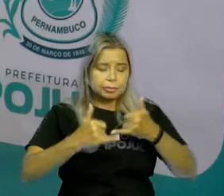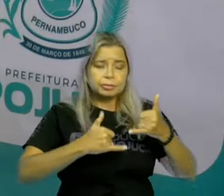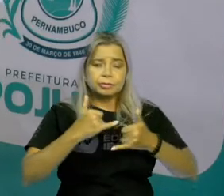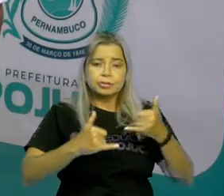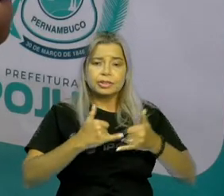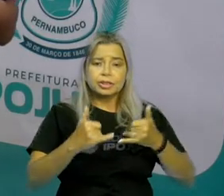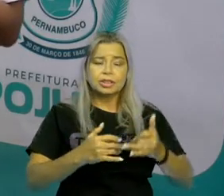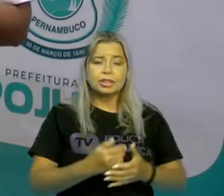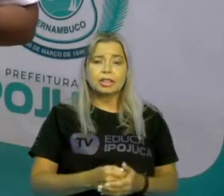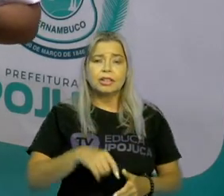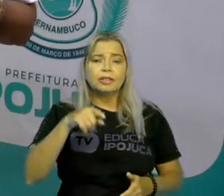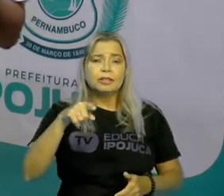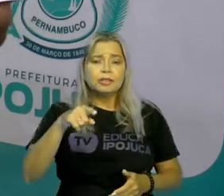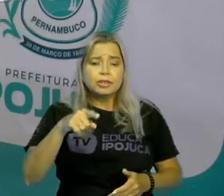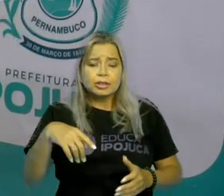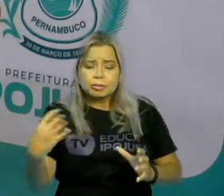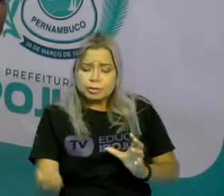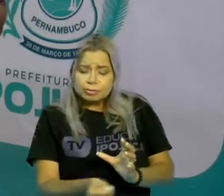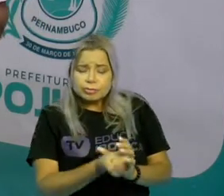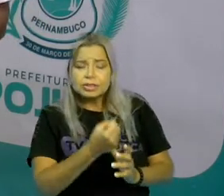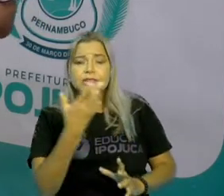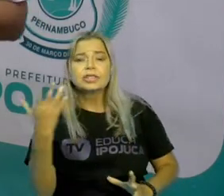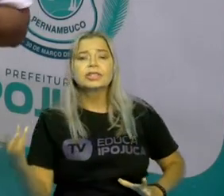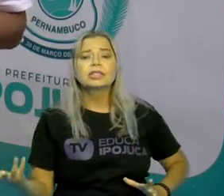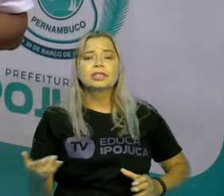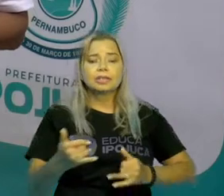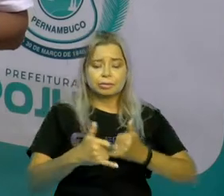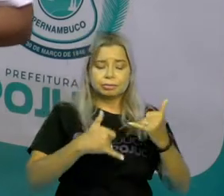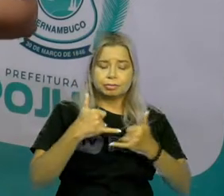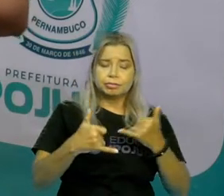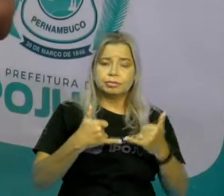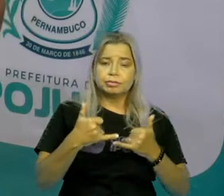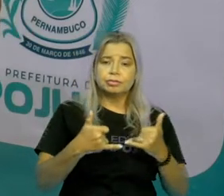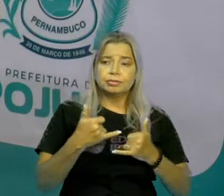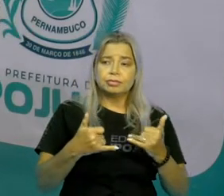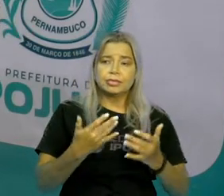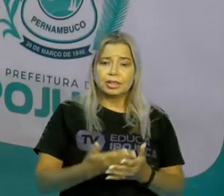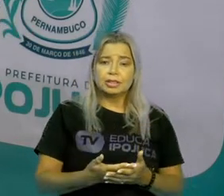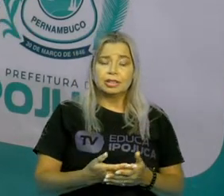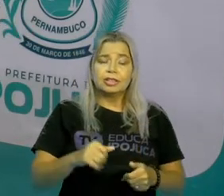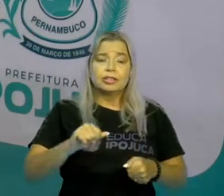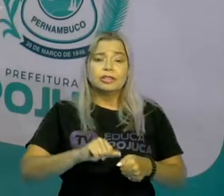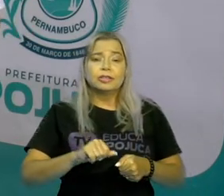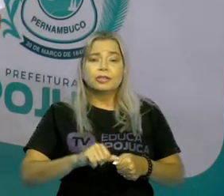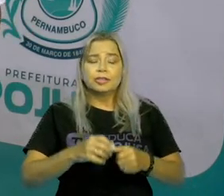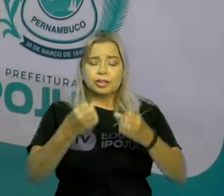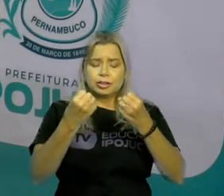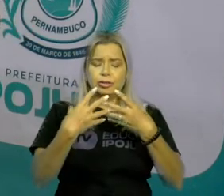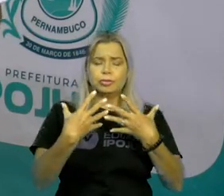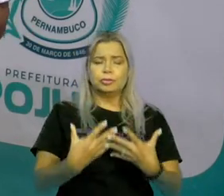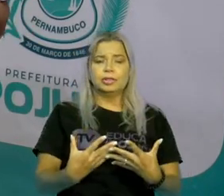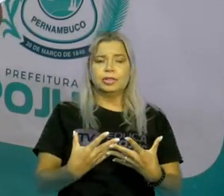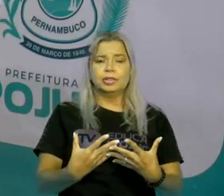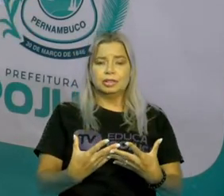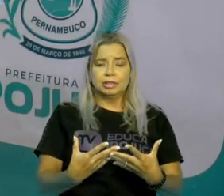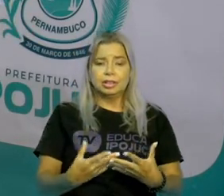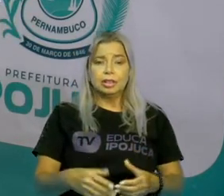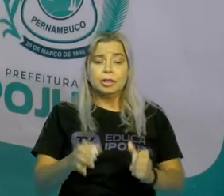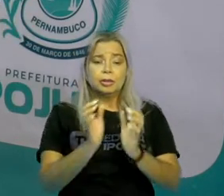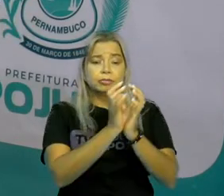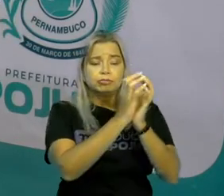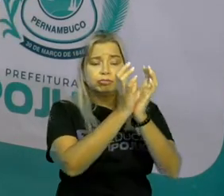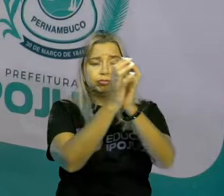de jogos para se divertir entre grupo, entre família, entre amigos. Isso faz bem para a alma de vocês. Então, se